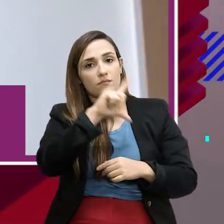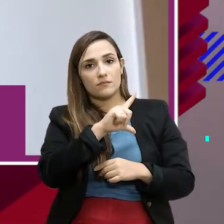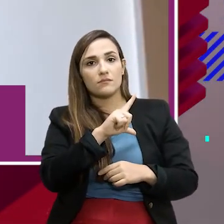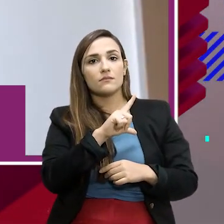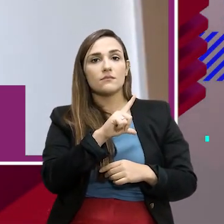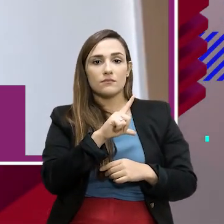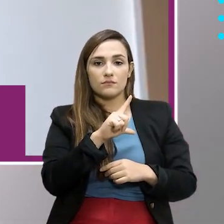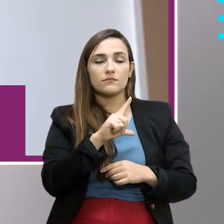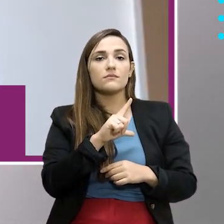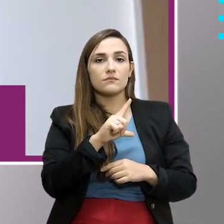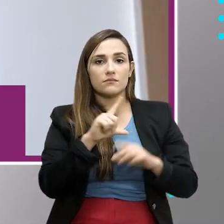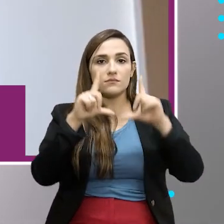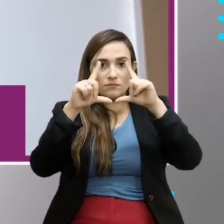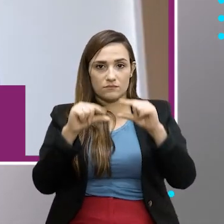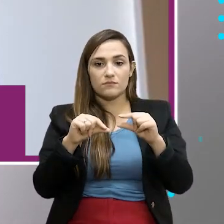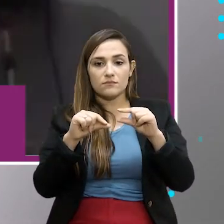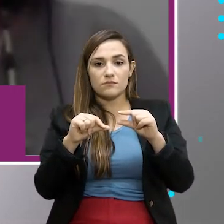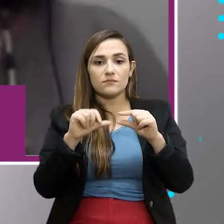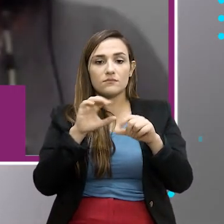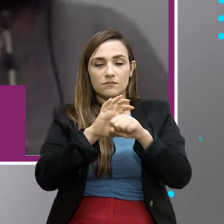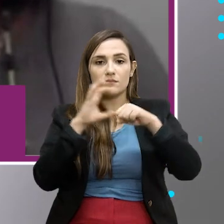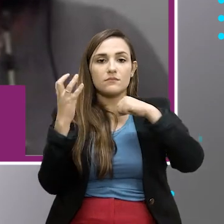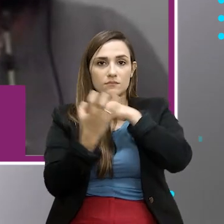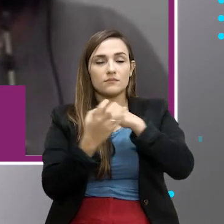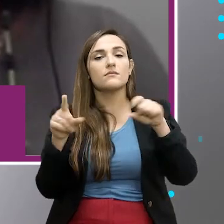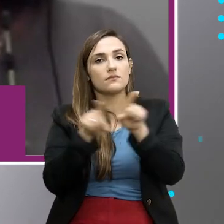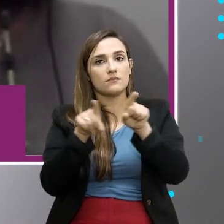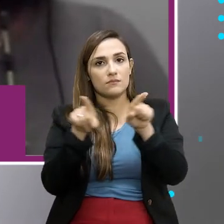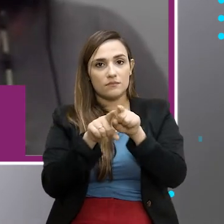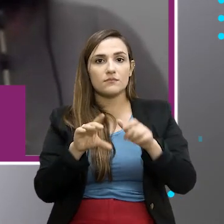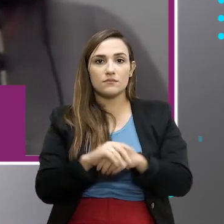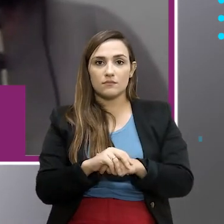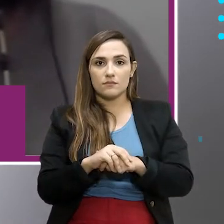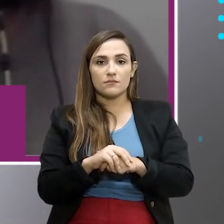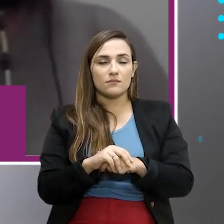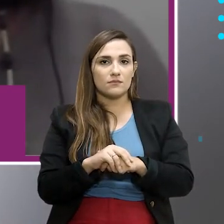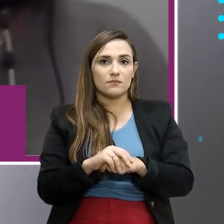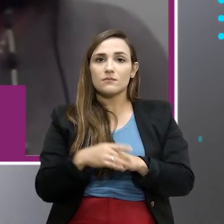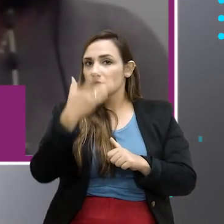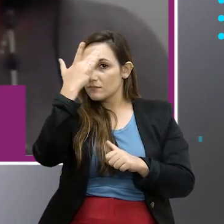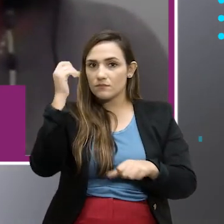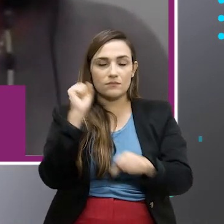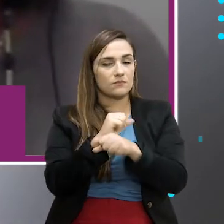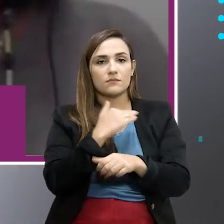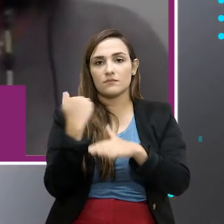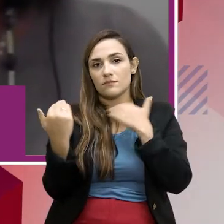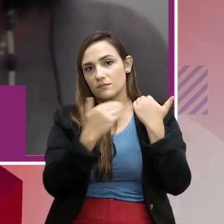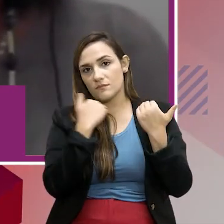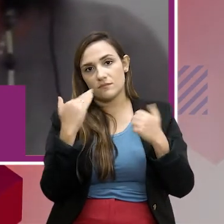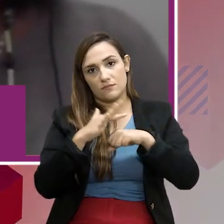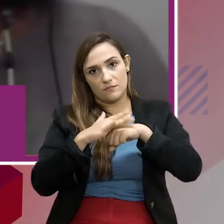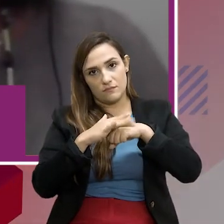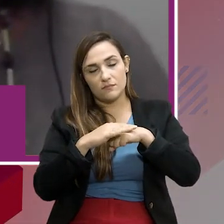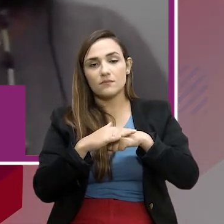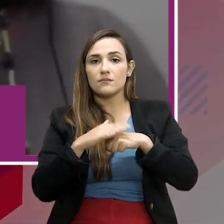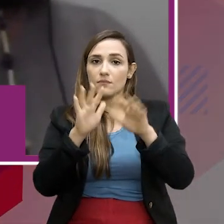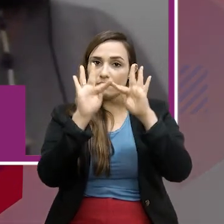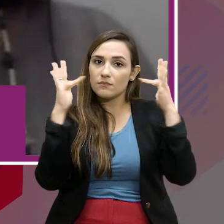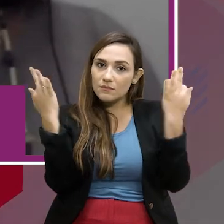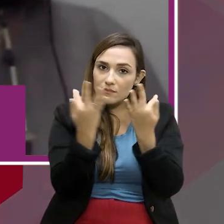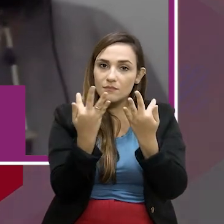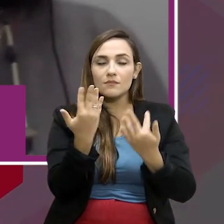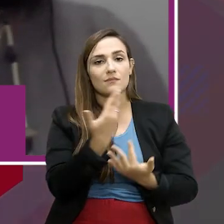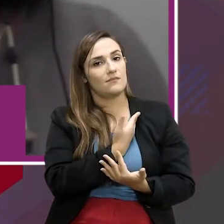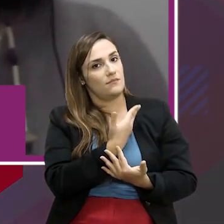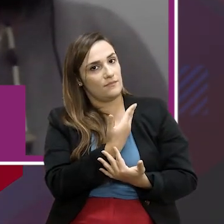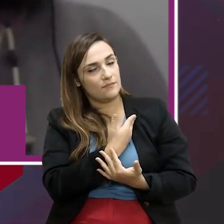as vacinas e que a gente consiga combater a cepa, né, combater a Covid, mas também deixar de perder as pessoas por essa